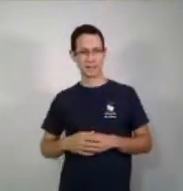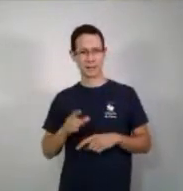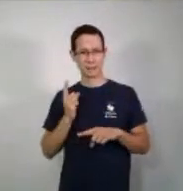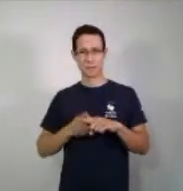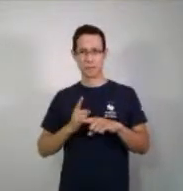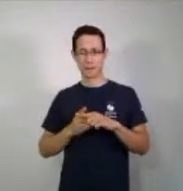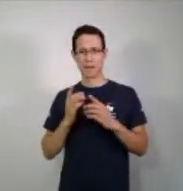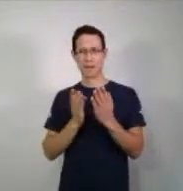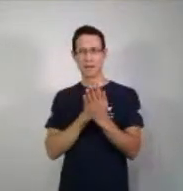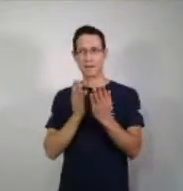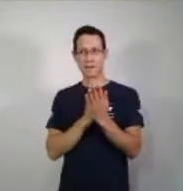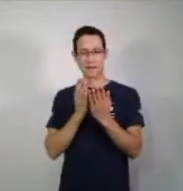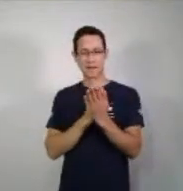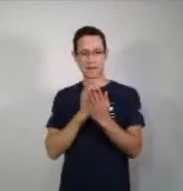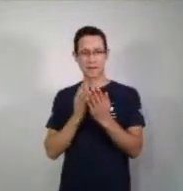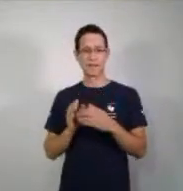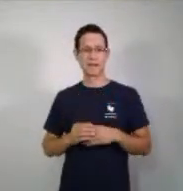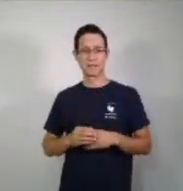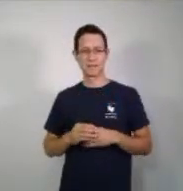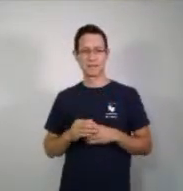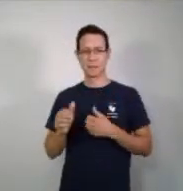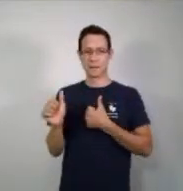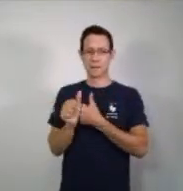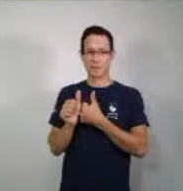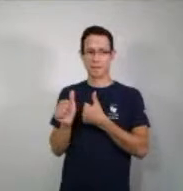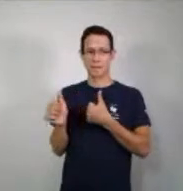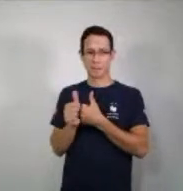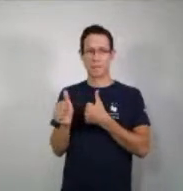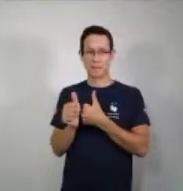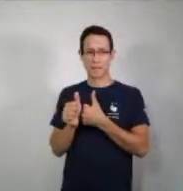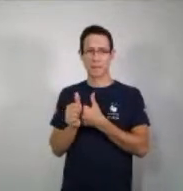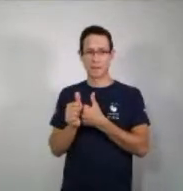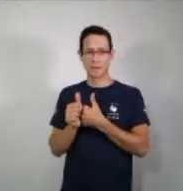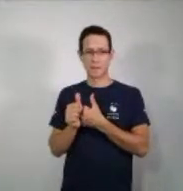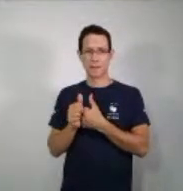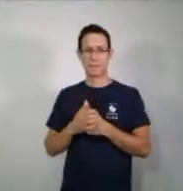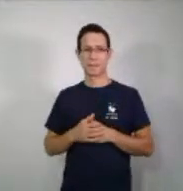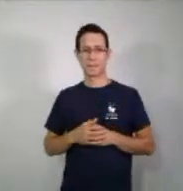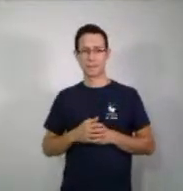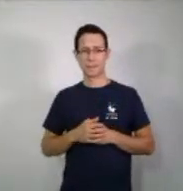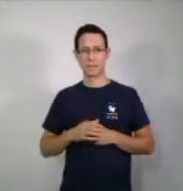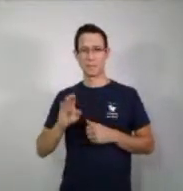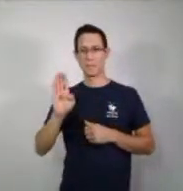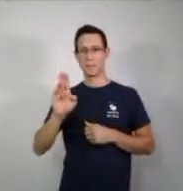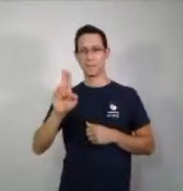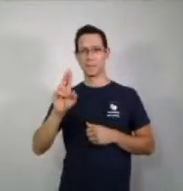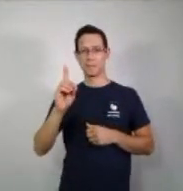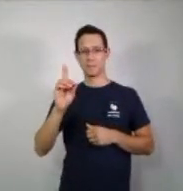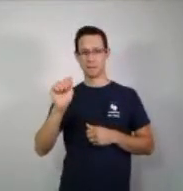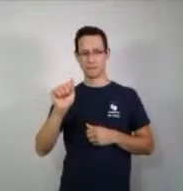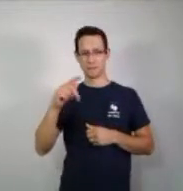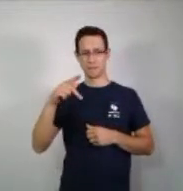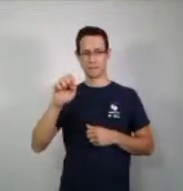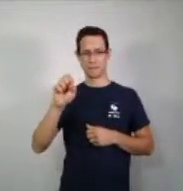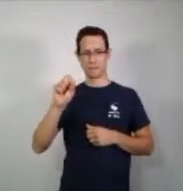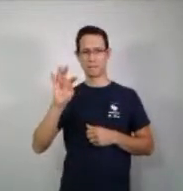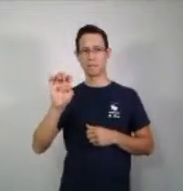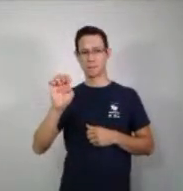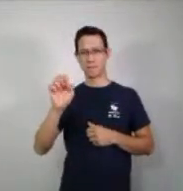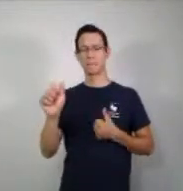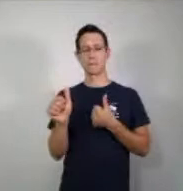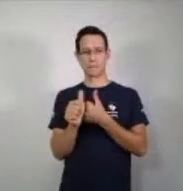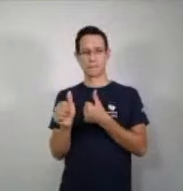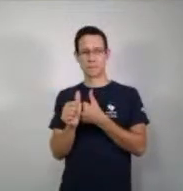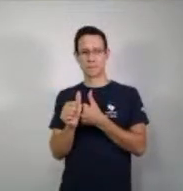livraria ficava em Peste, né, do lado de Peste, é, de Budapeste, eu pude estar lá,